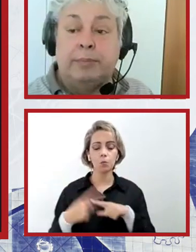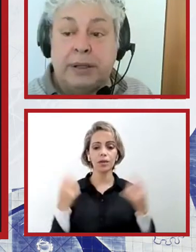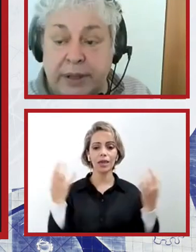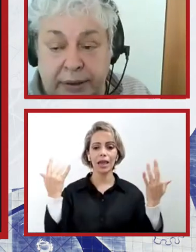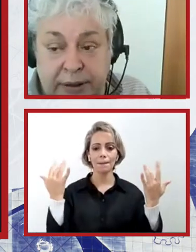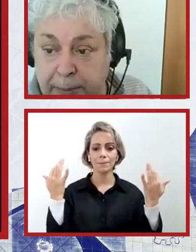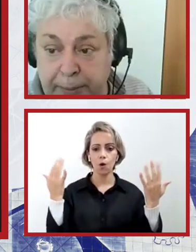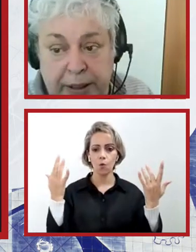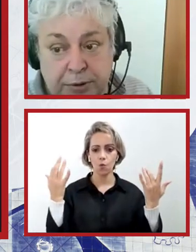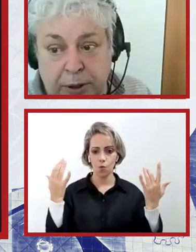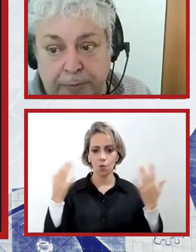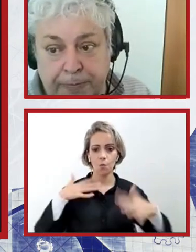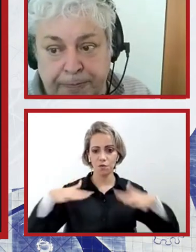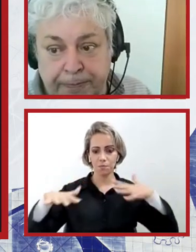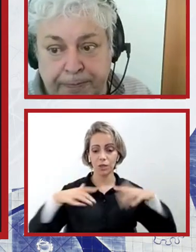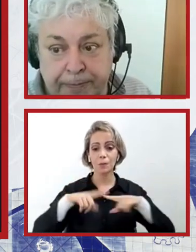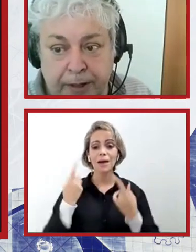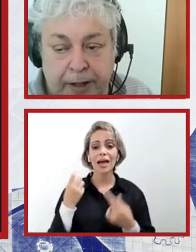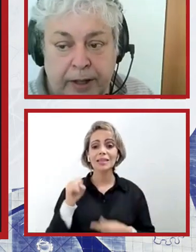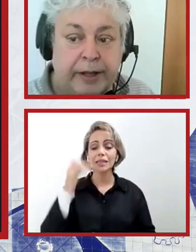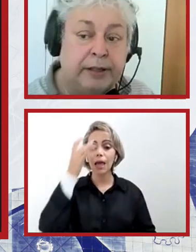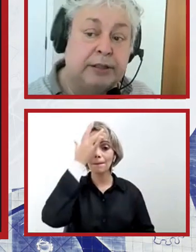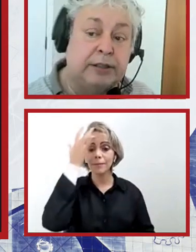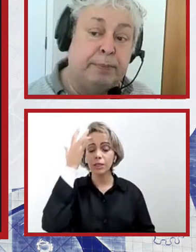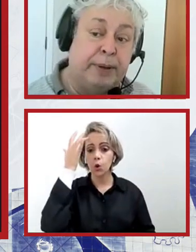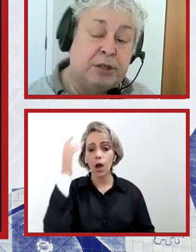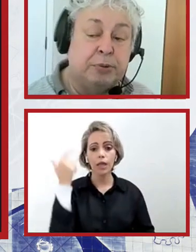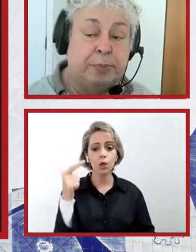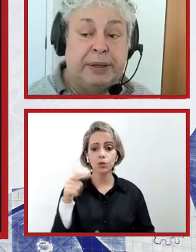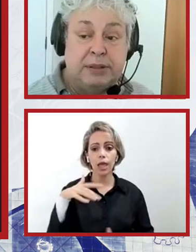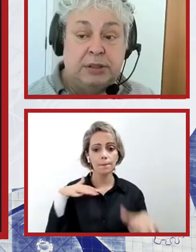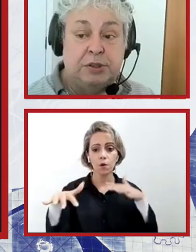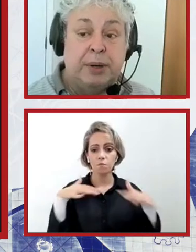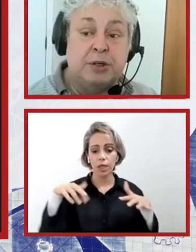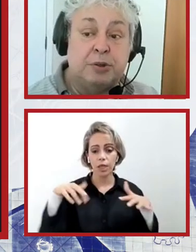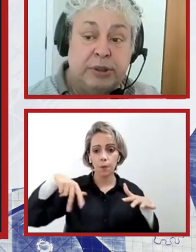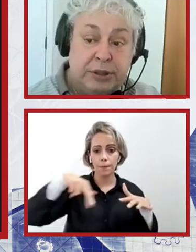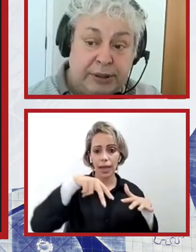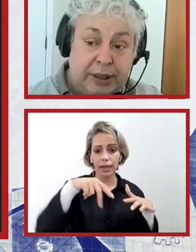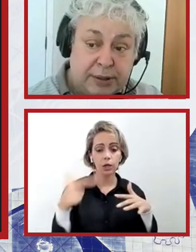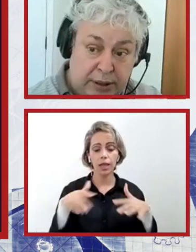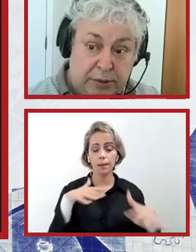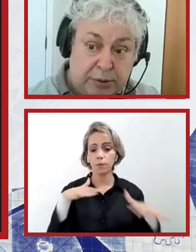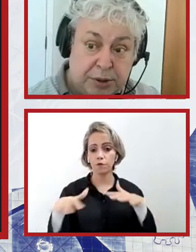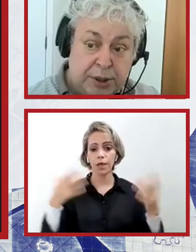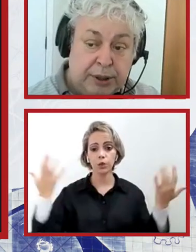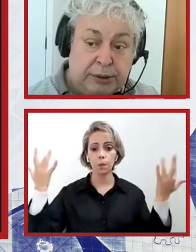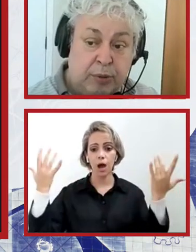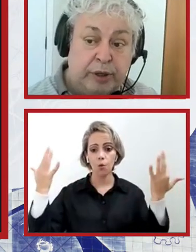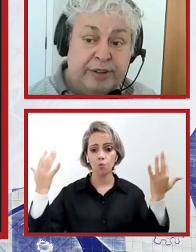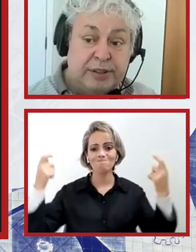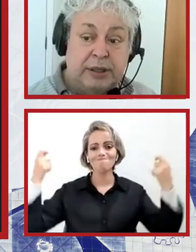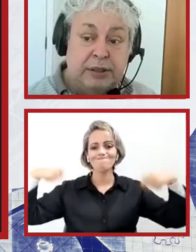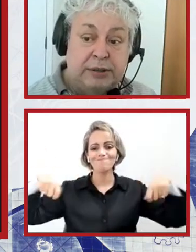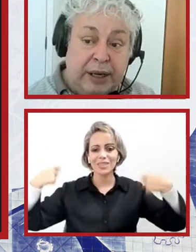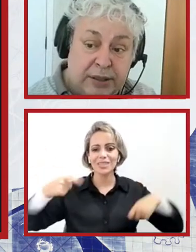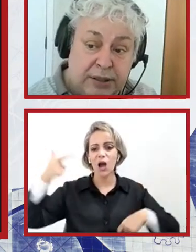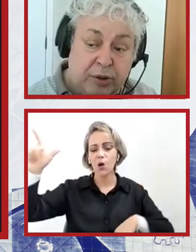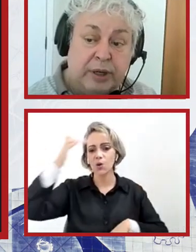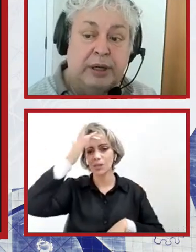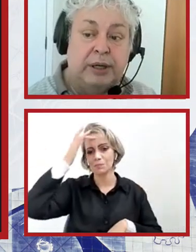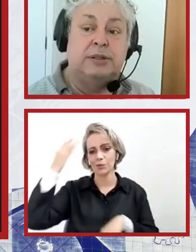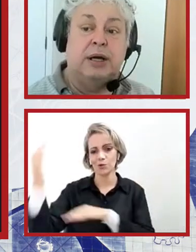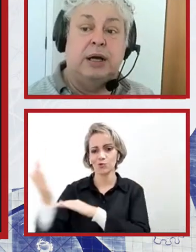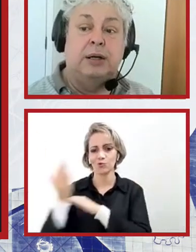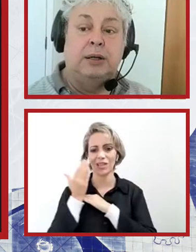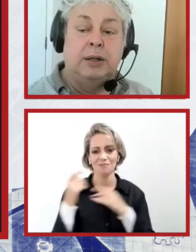facilidade. Mas quem é tetraplégico, não. Quem é tetraplégico precisa de uma ajuda de terceiros. Então, a universidade tem